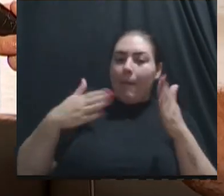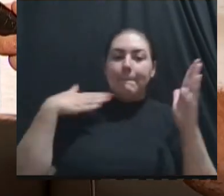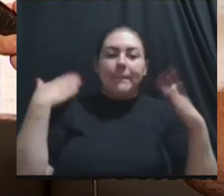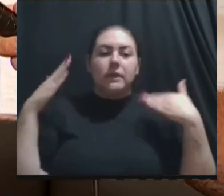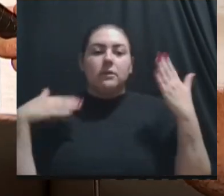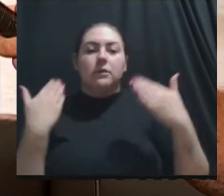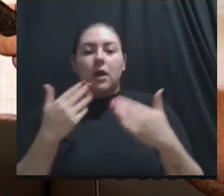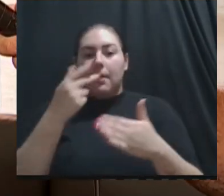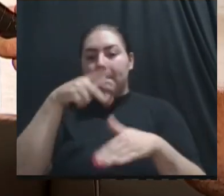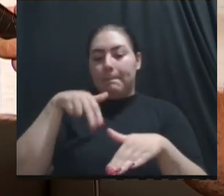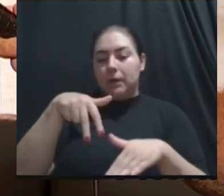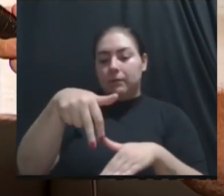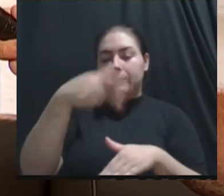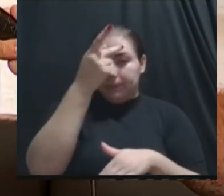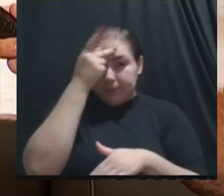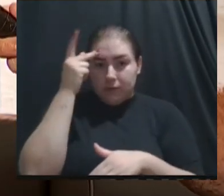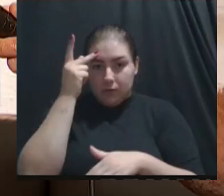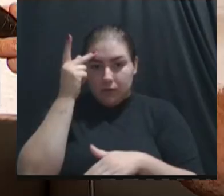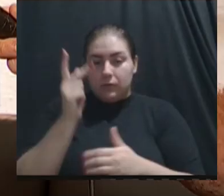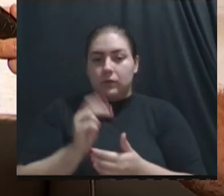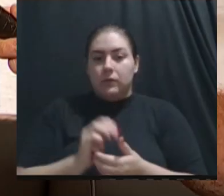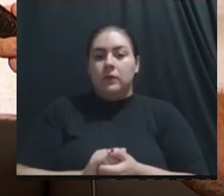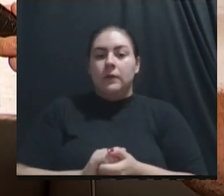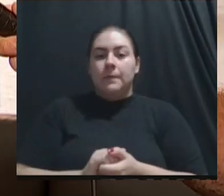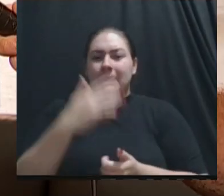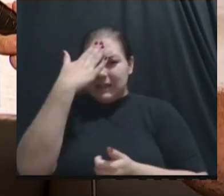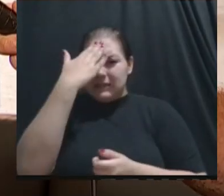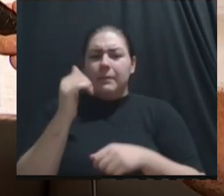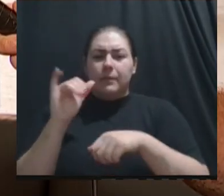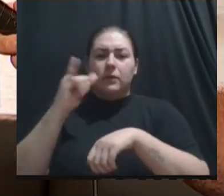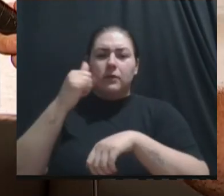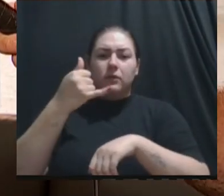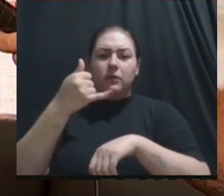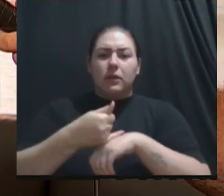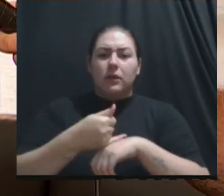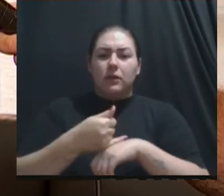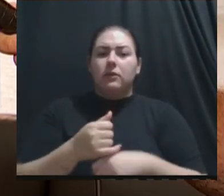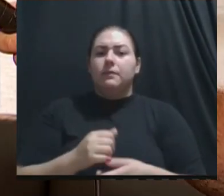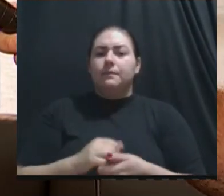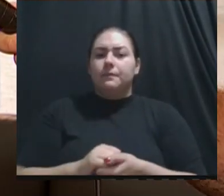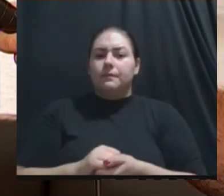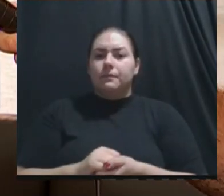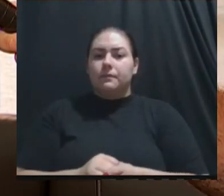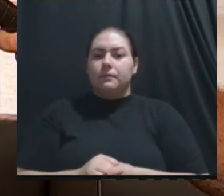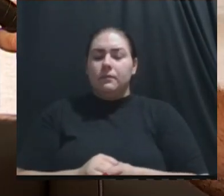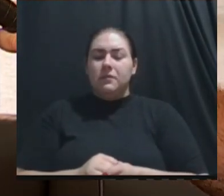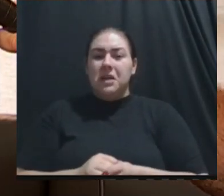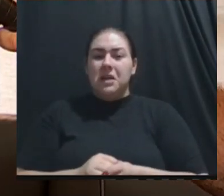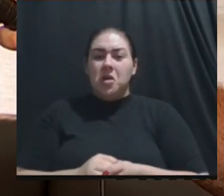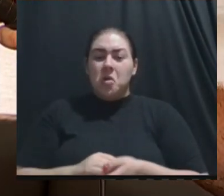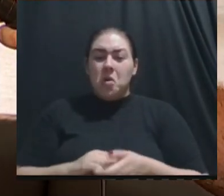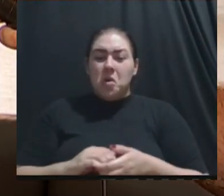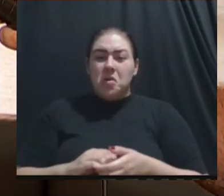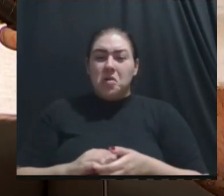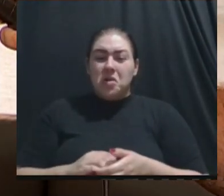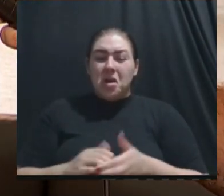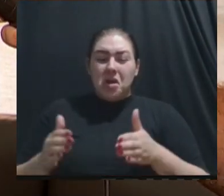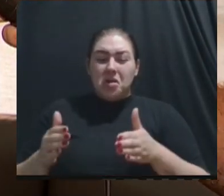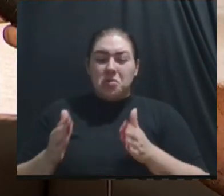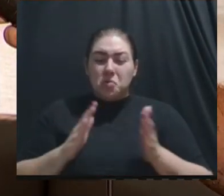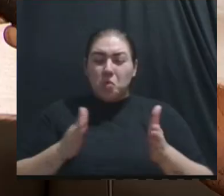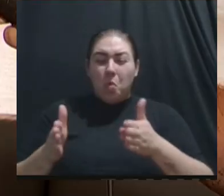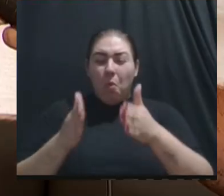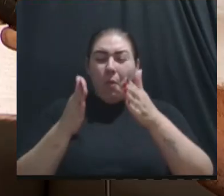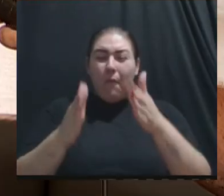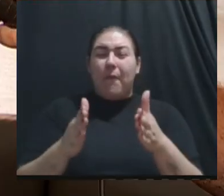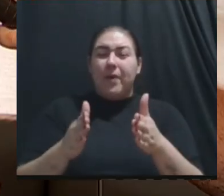E a gente sabe que o centro se caracterizou como um centro histórico, as ruas são estreitas e largas. Por isso que a gente quer incentivar os